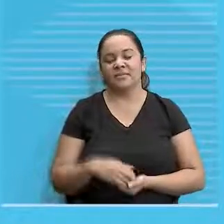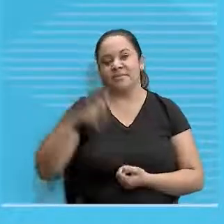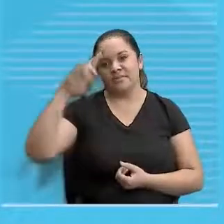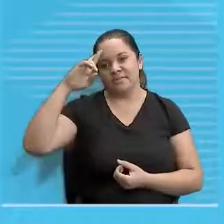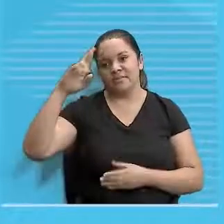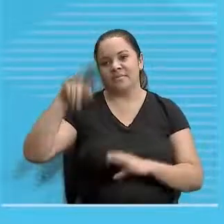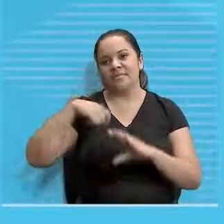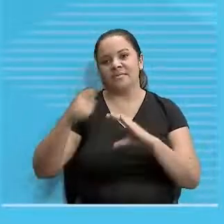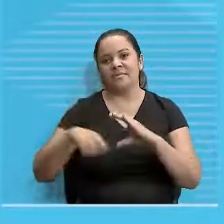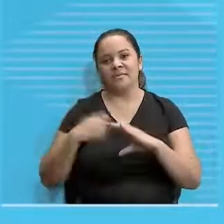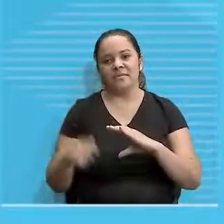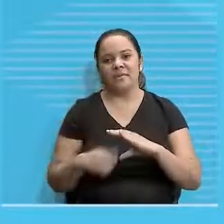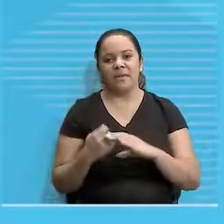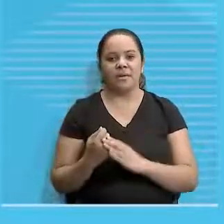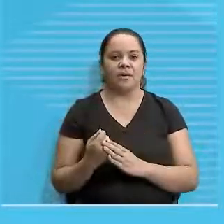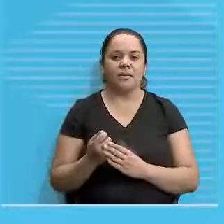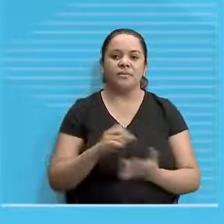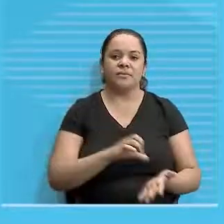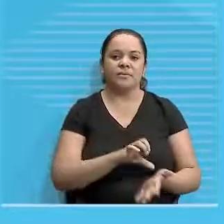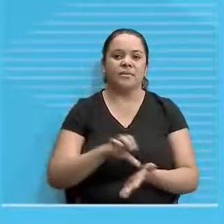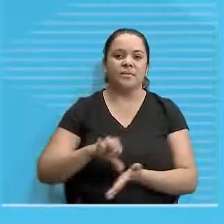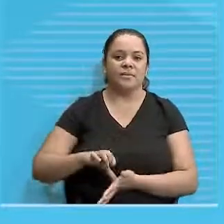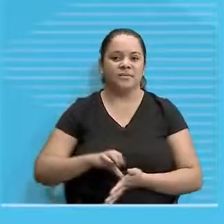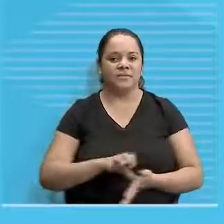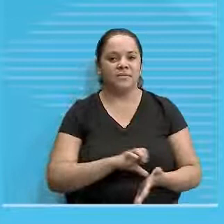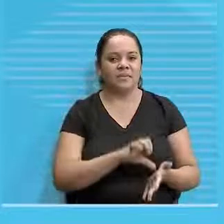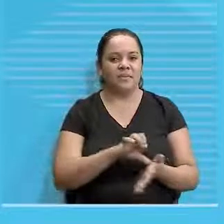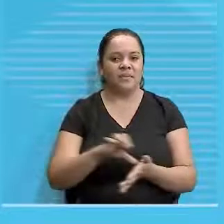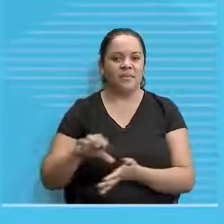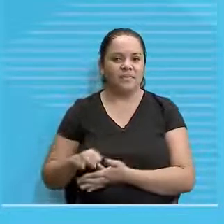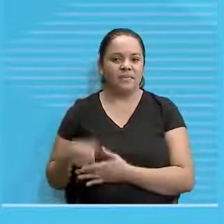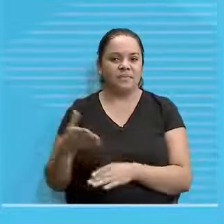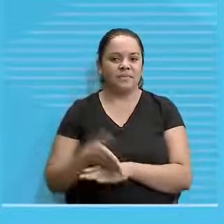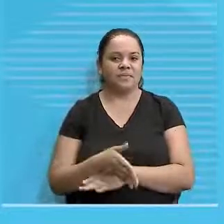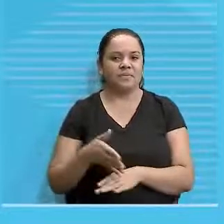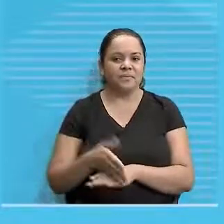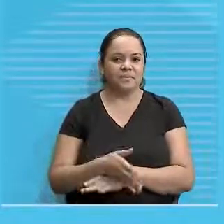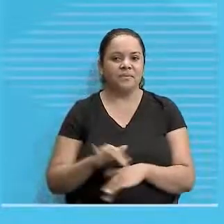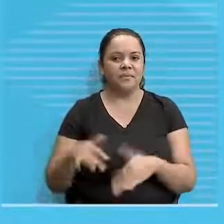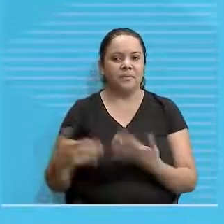os polos que estão online. Aqui na minha tela, por favor.